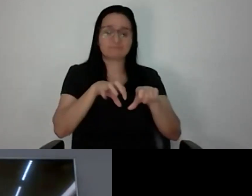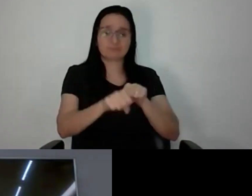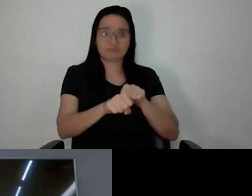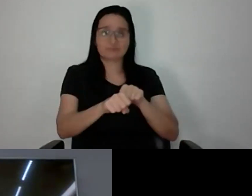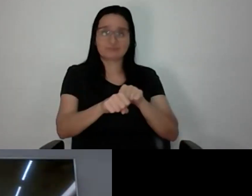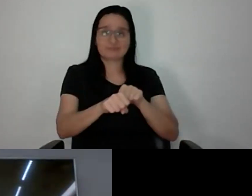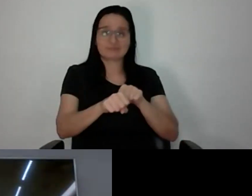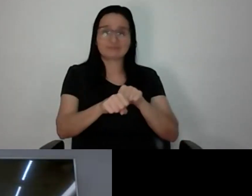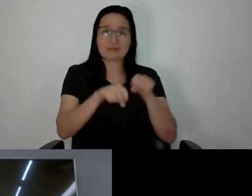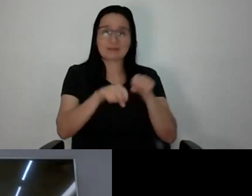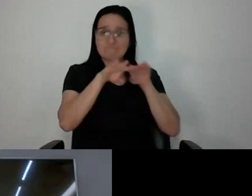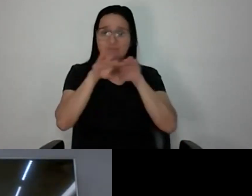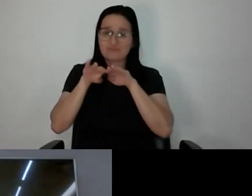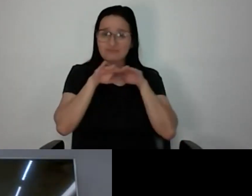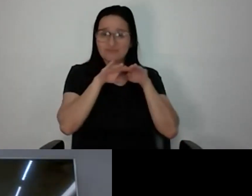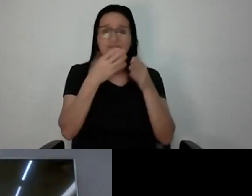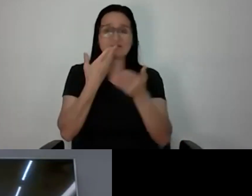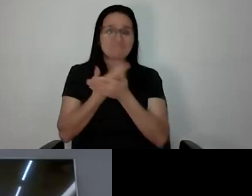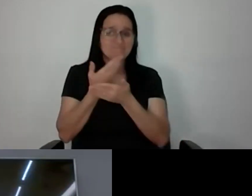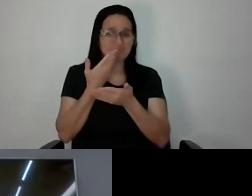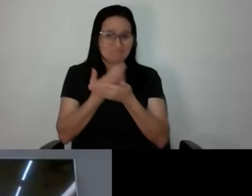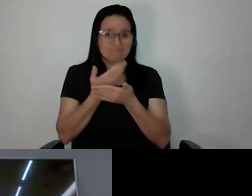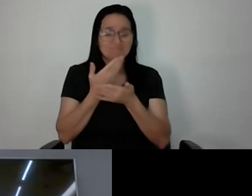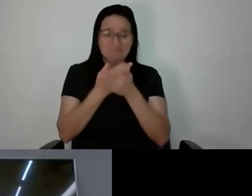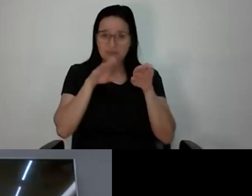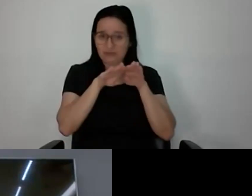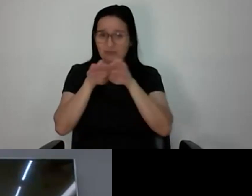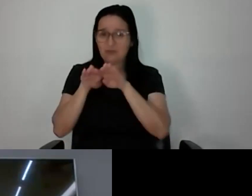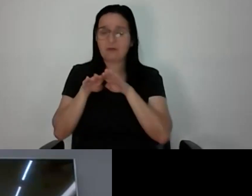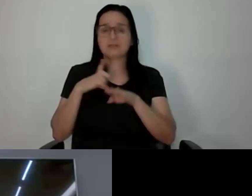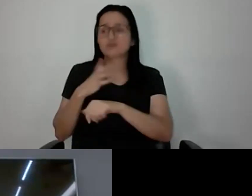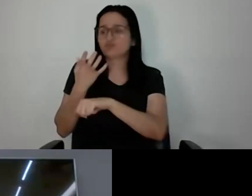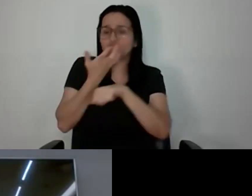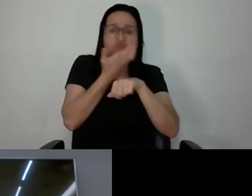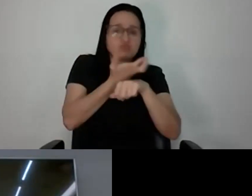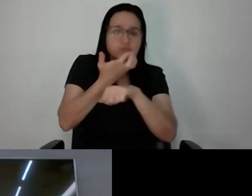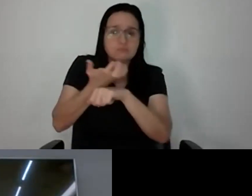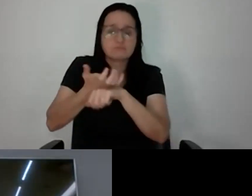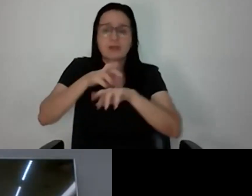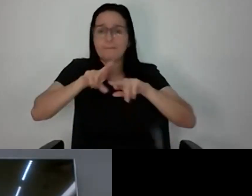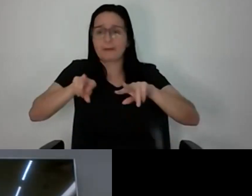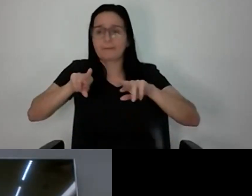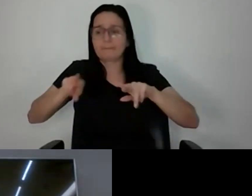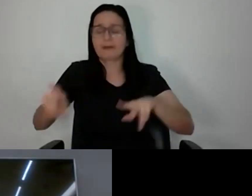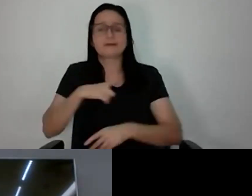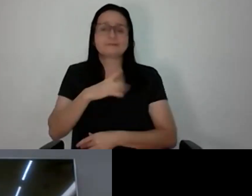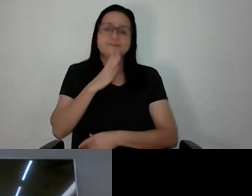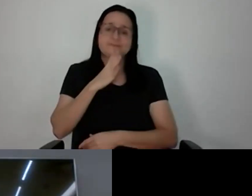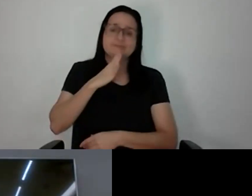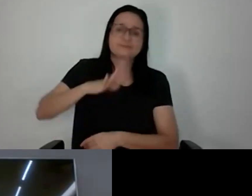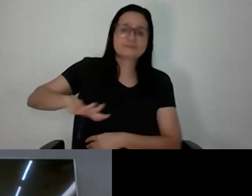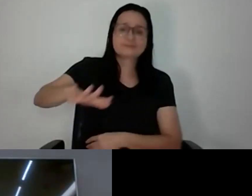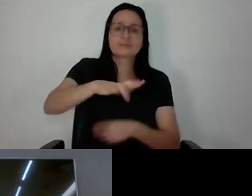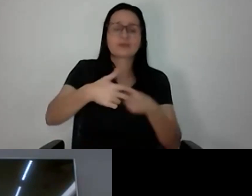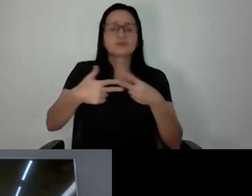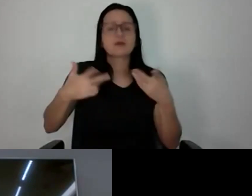das instituições de ensino, e a gente tem as disciplinas dogmáticas, disciplinas que a gente já conhece, mas qual é o bônus a mais que